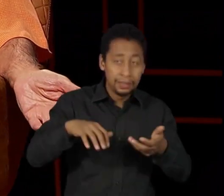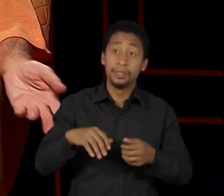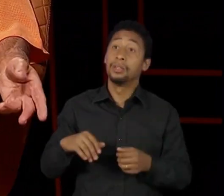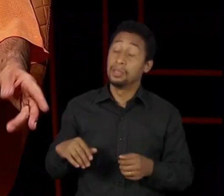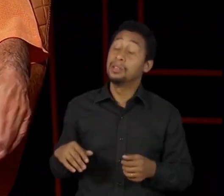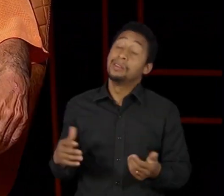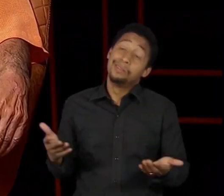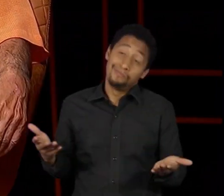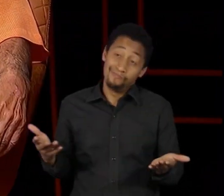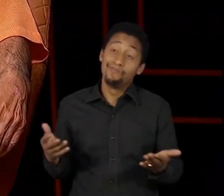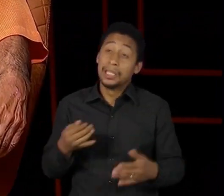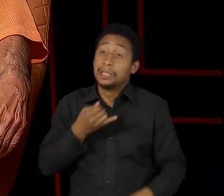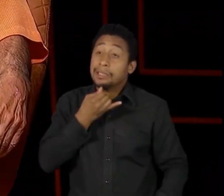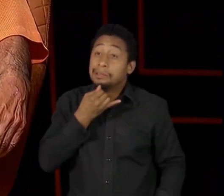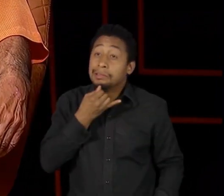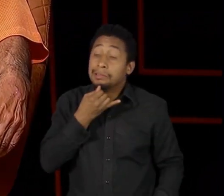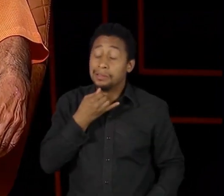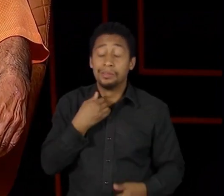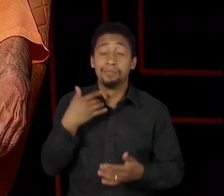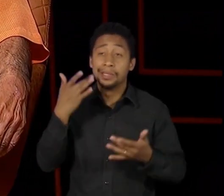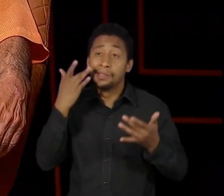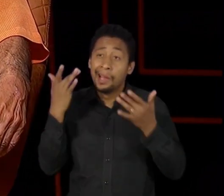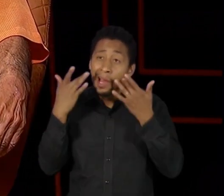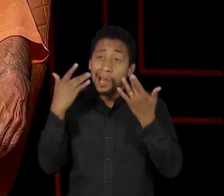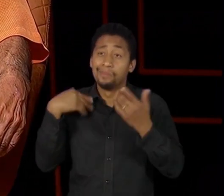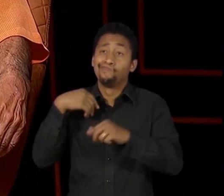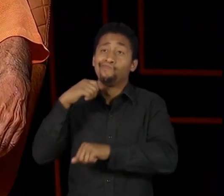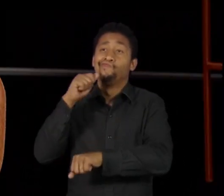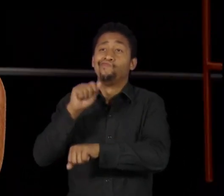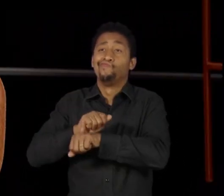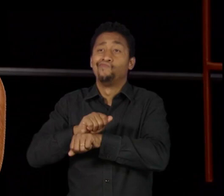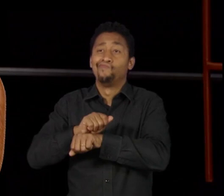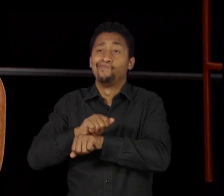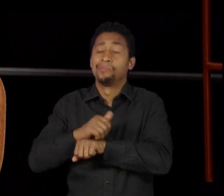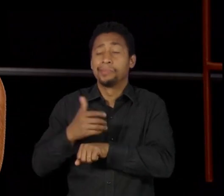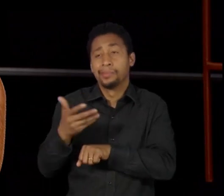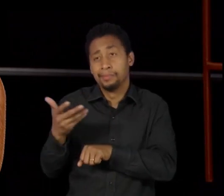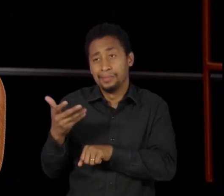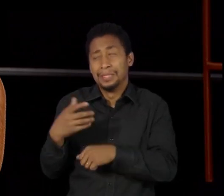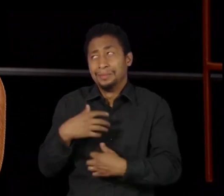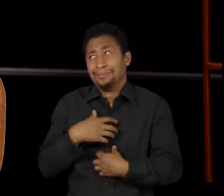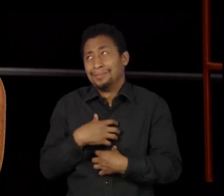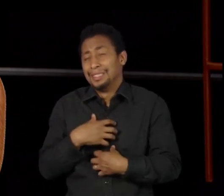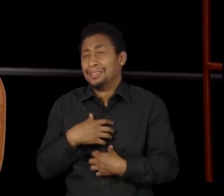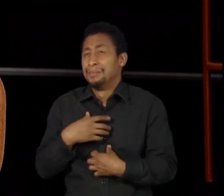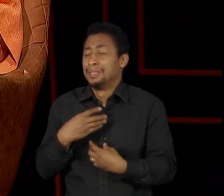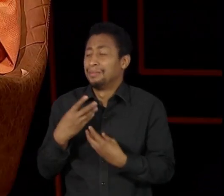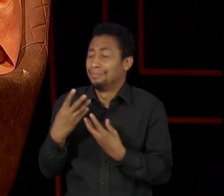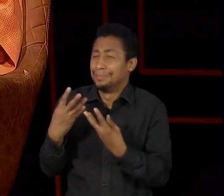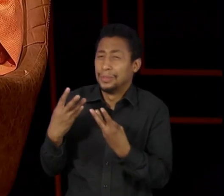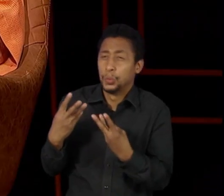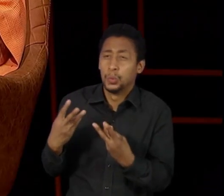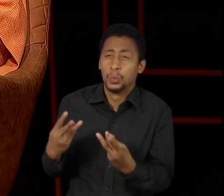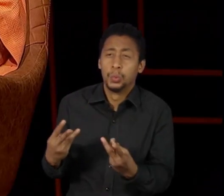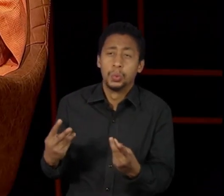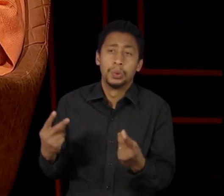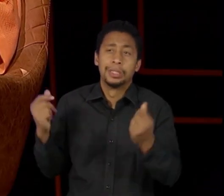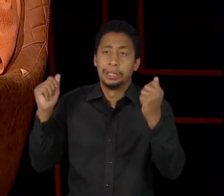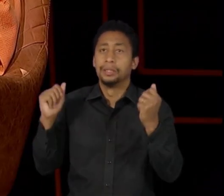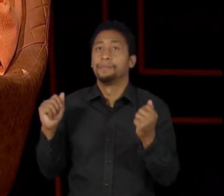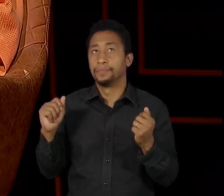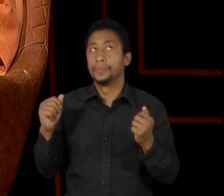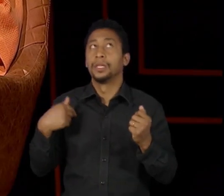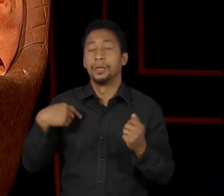Um dia as coisas acabam. Ali foi o crepúsculo mesmo da coisa da companhia. Eu